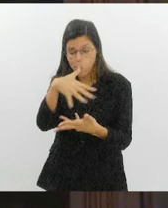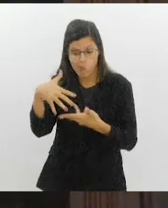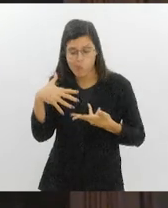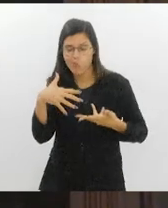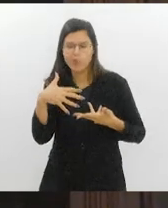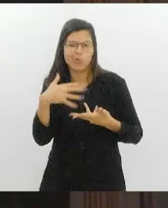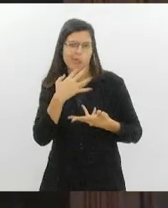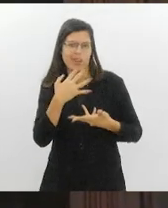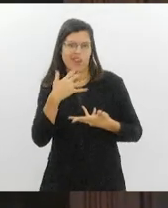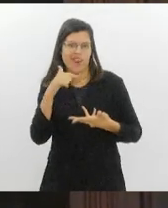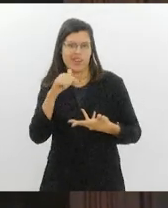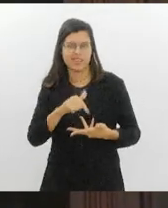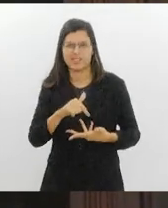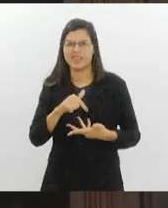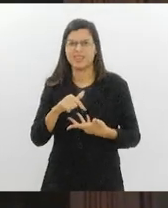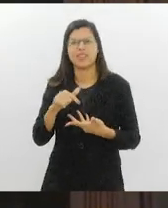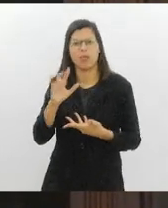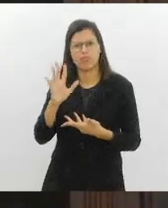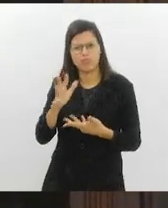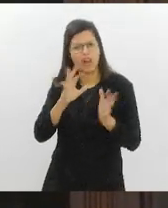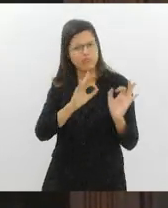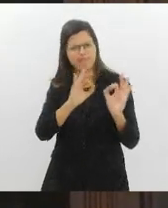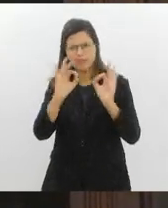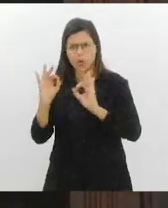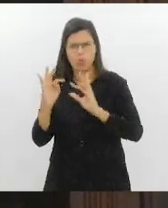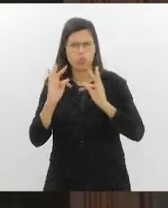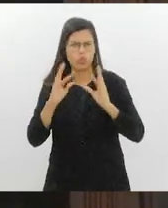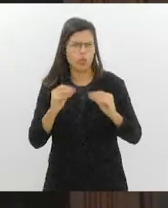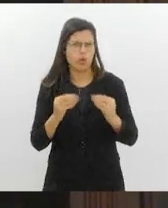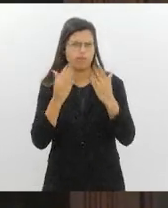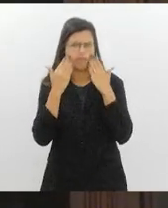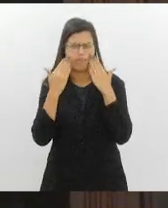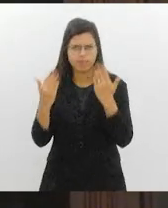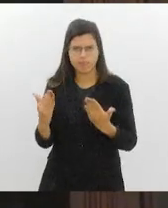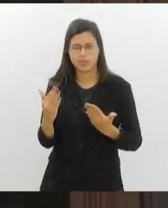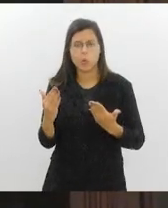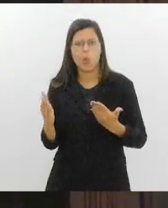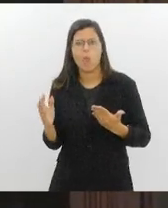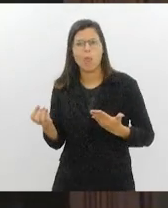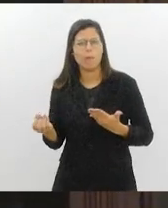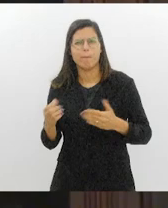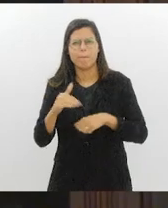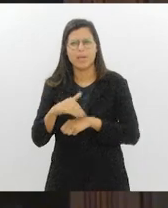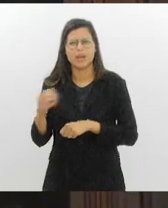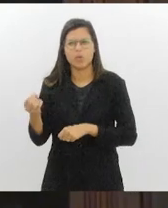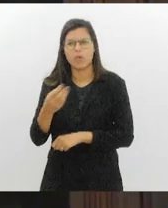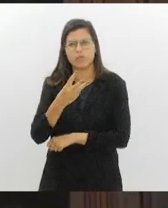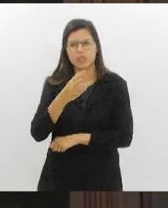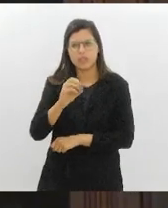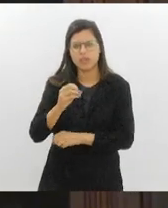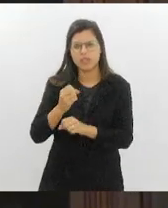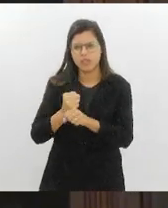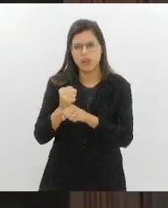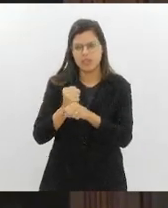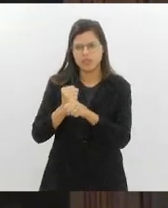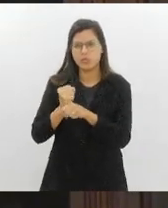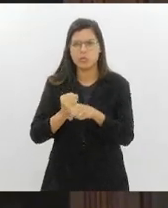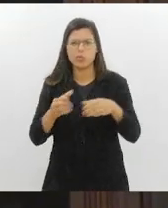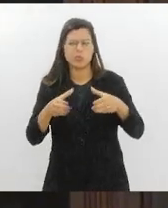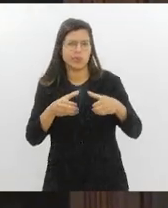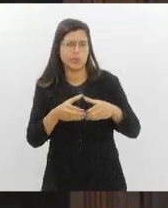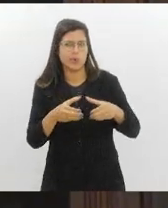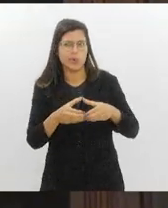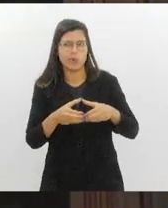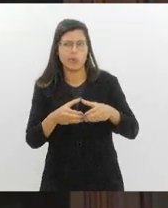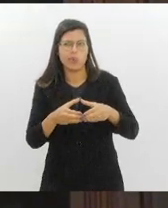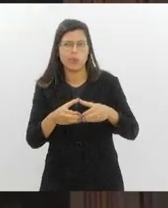seus espetáculos, todos, sem nenhuma exceção. O mais recente no Municipal, dos 30 anos da companhia, o anterior,